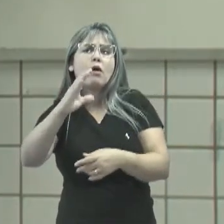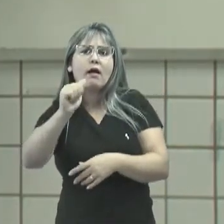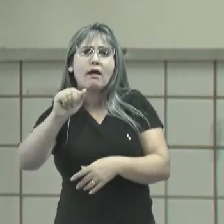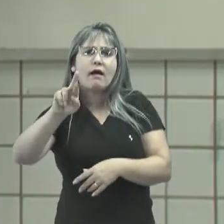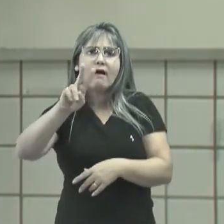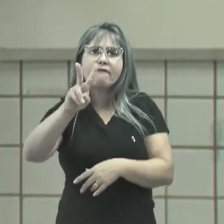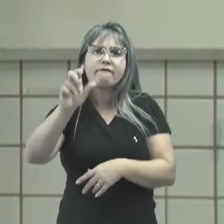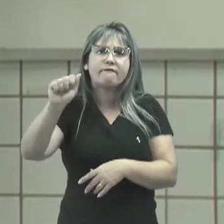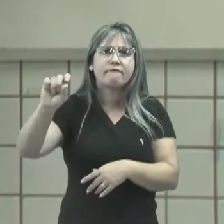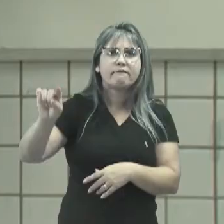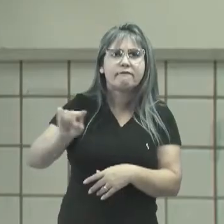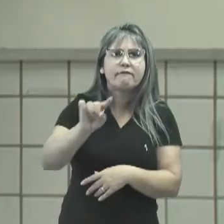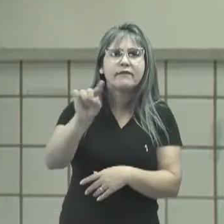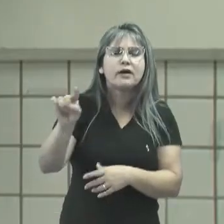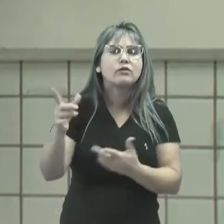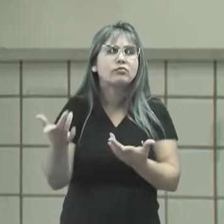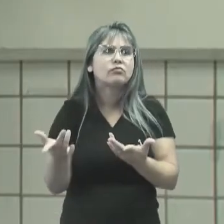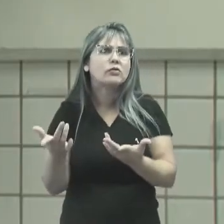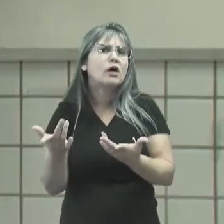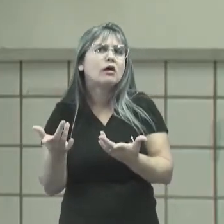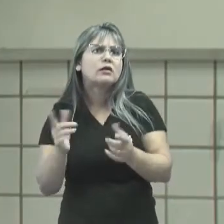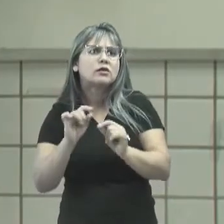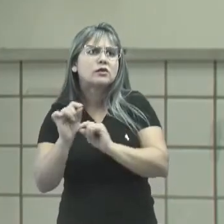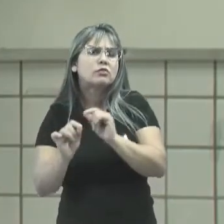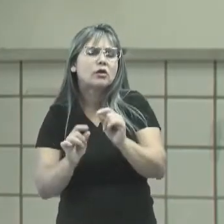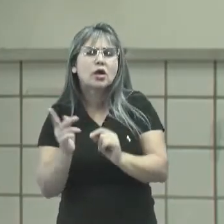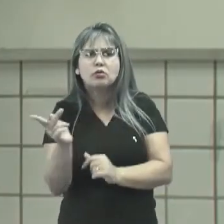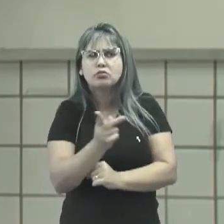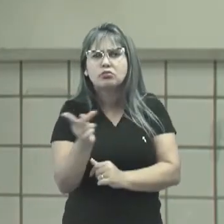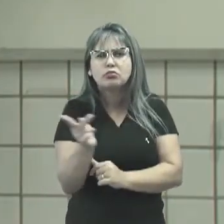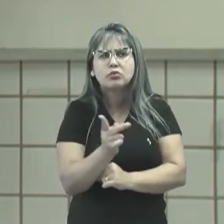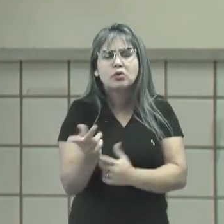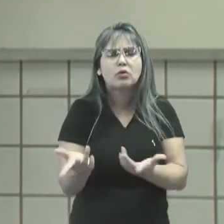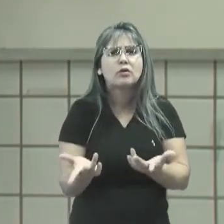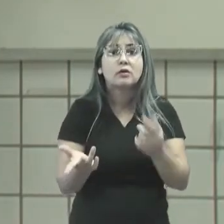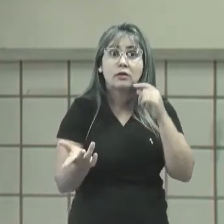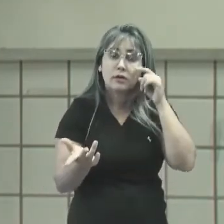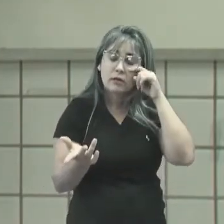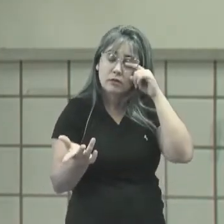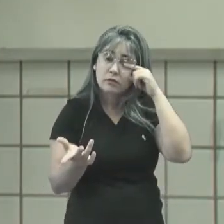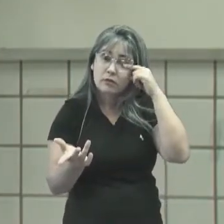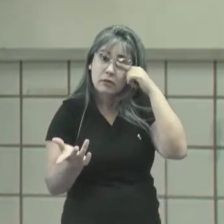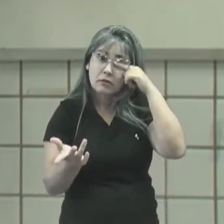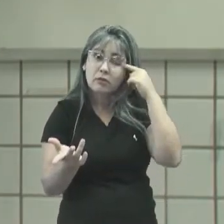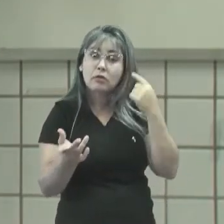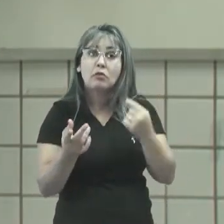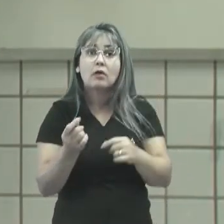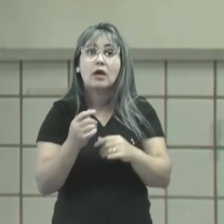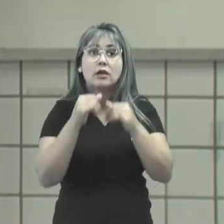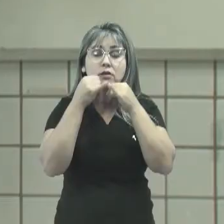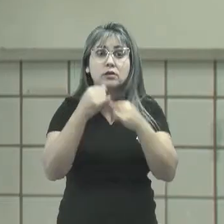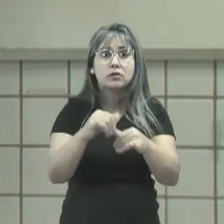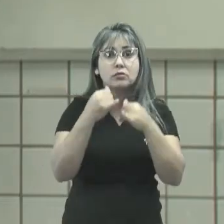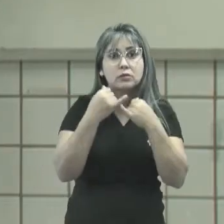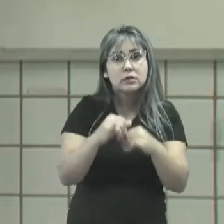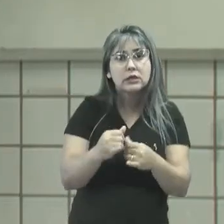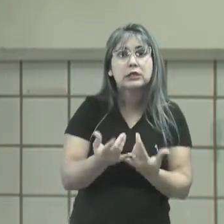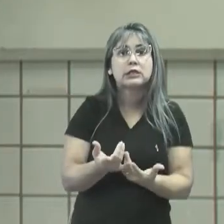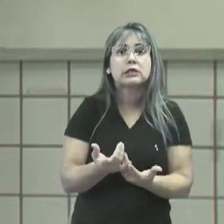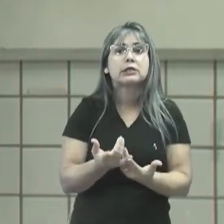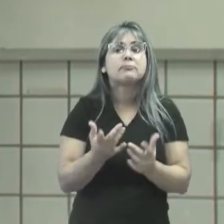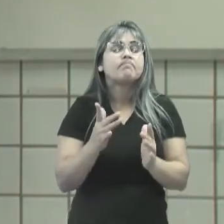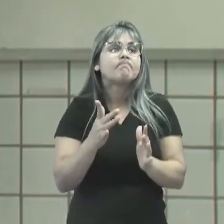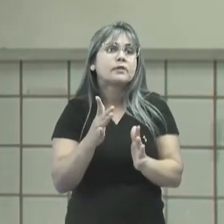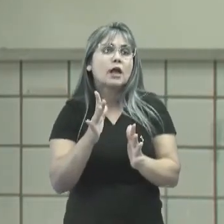fontes de energias não renováveis, mas tem, por enquanto, estão em grande quantidade ainda, mas vem diminuindo cada vez mais. Então,